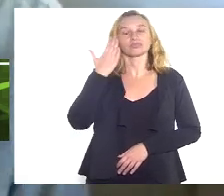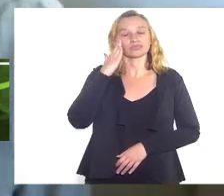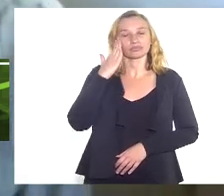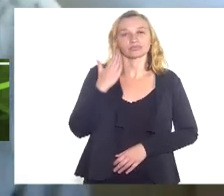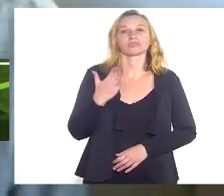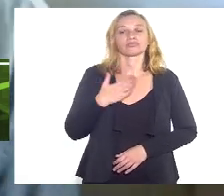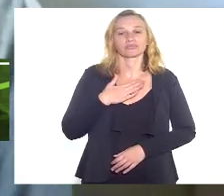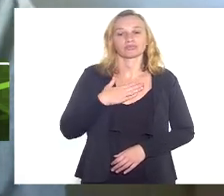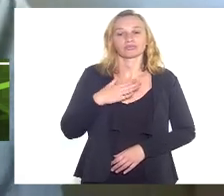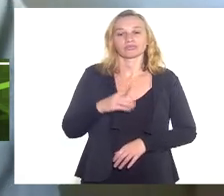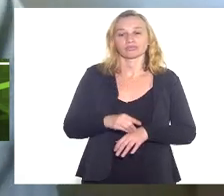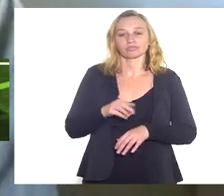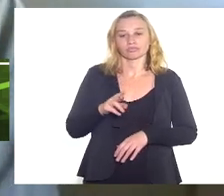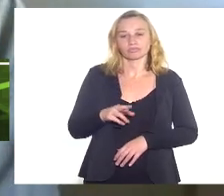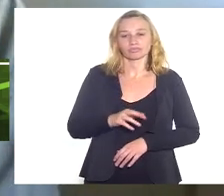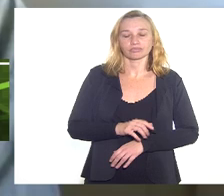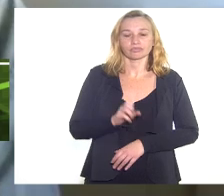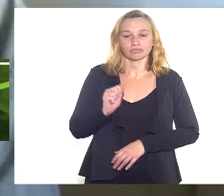doutor Alex,